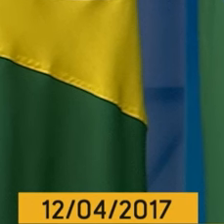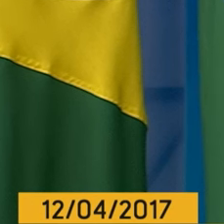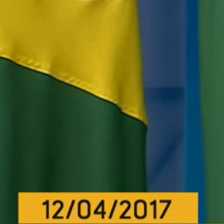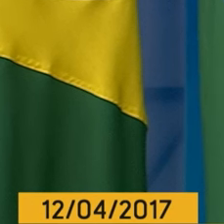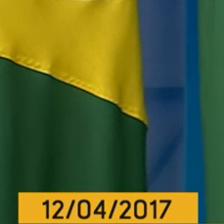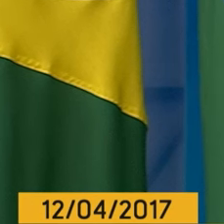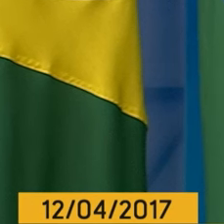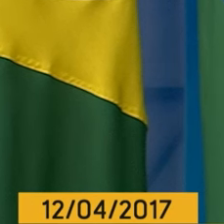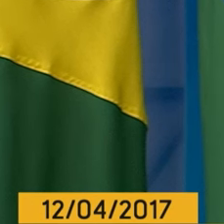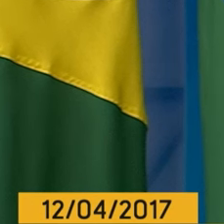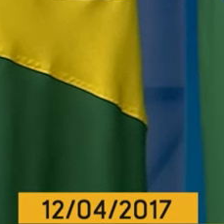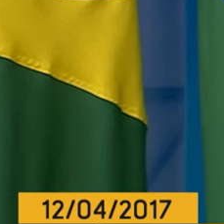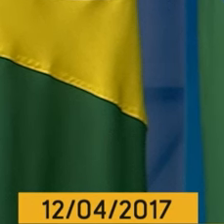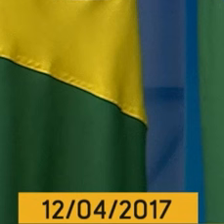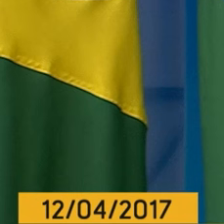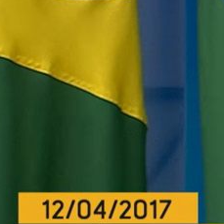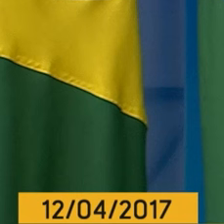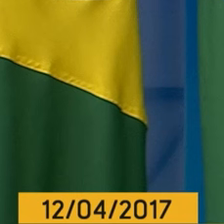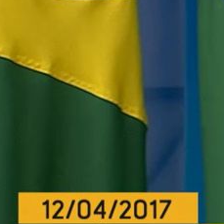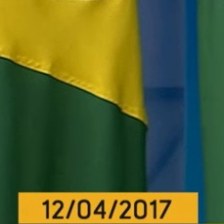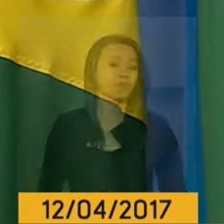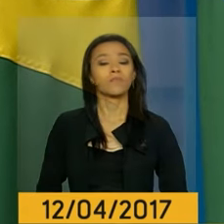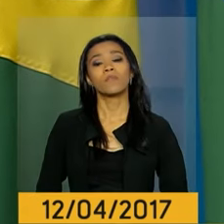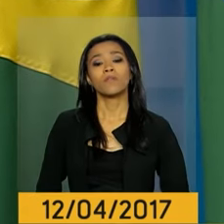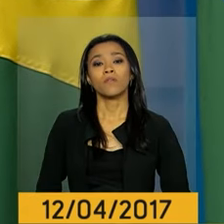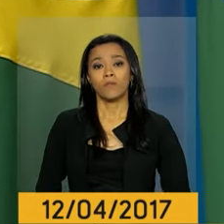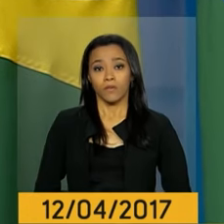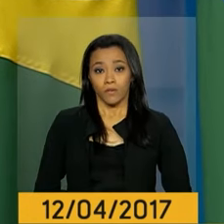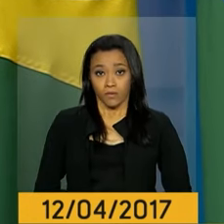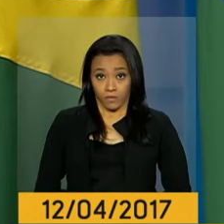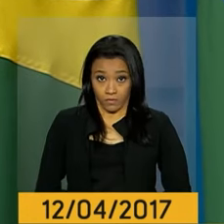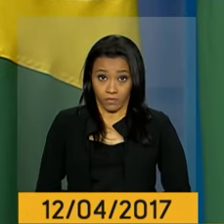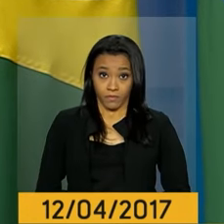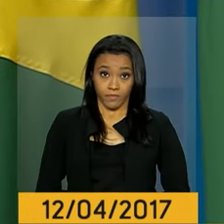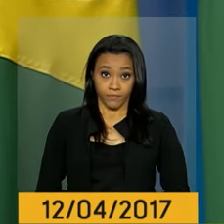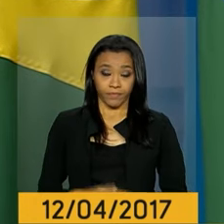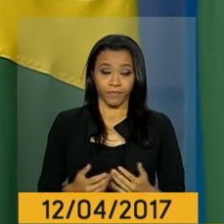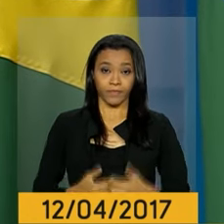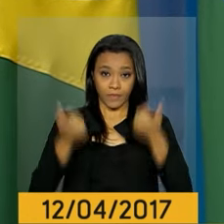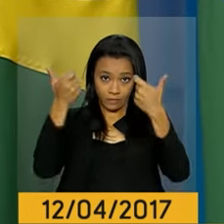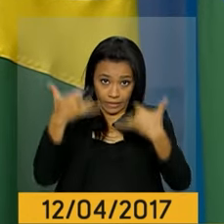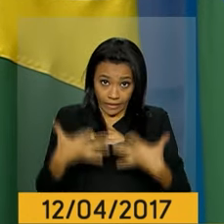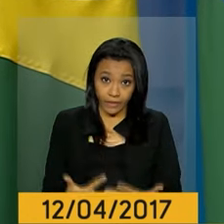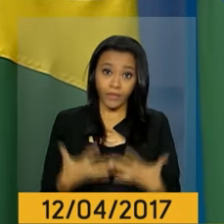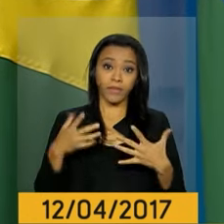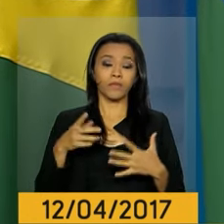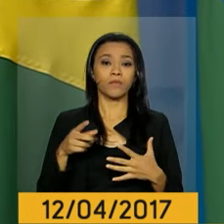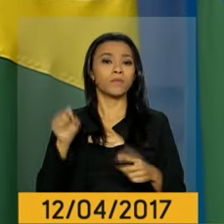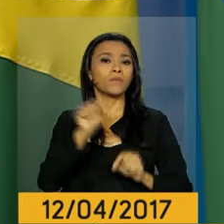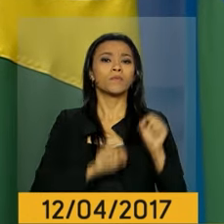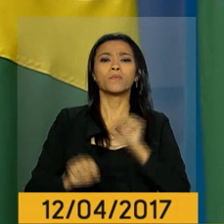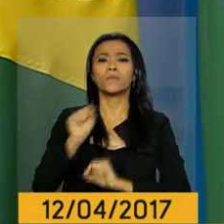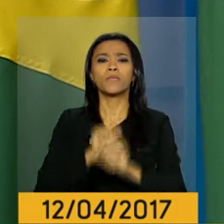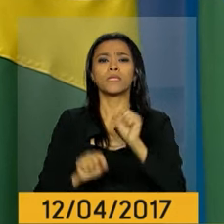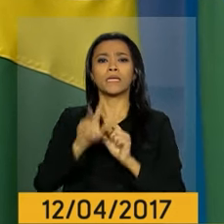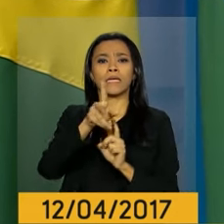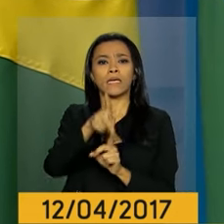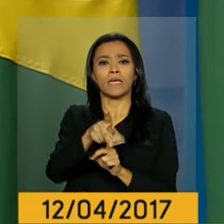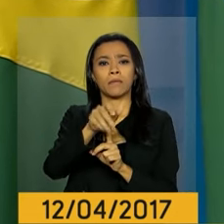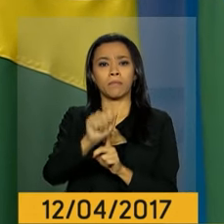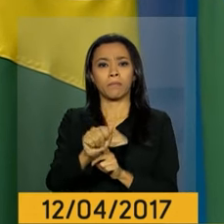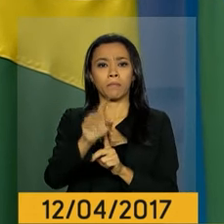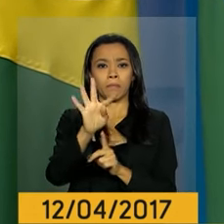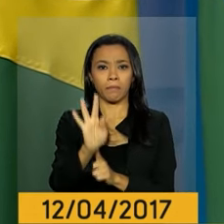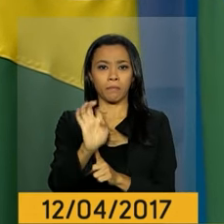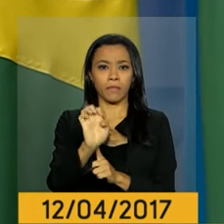tema e a preocupação muito grande do do das patentes do das dificuldades da eh